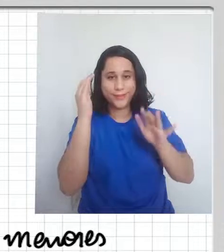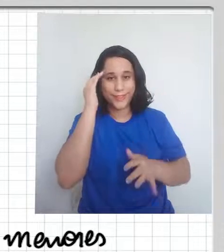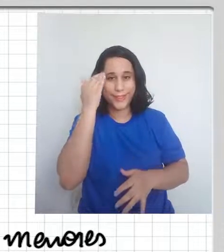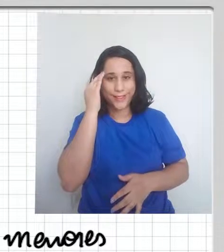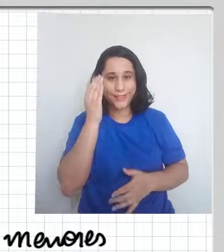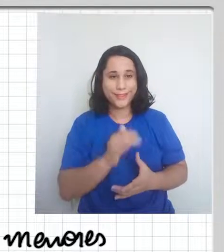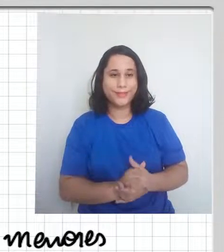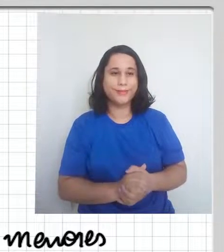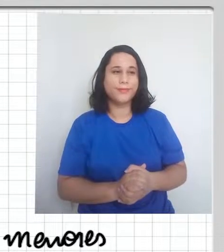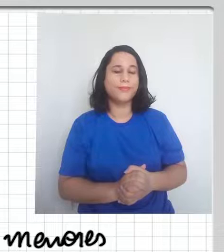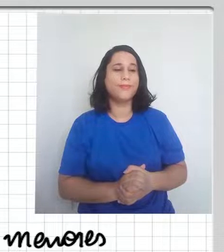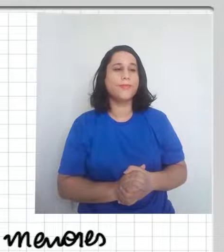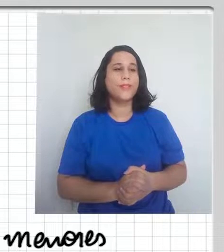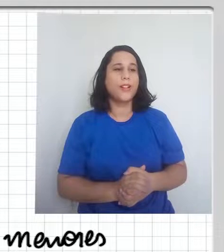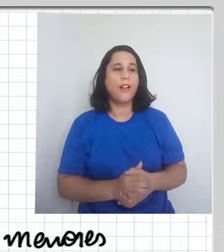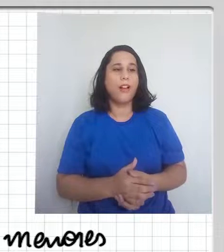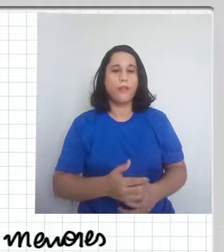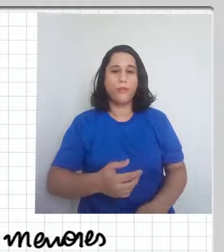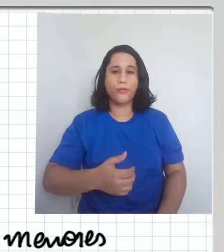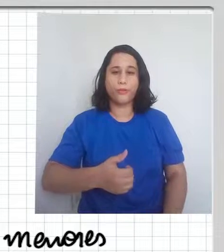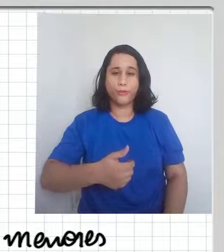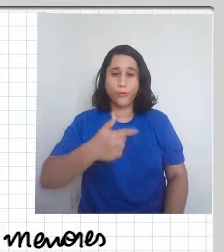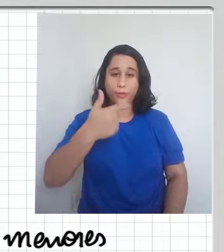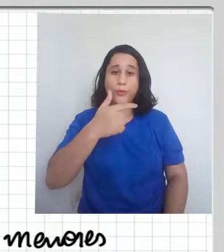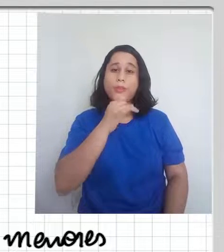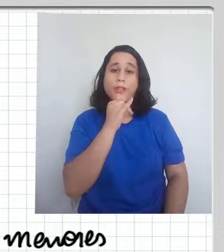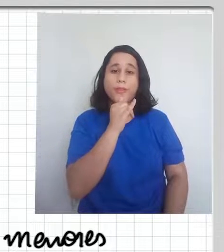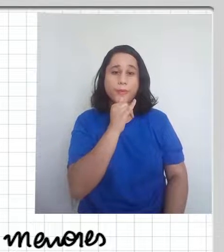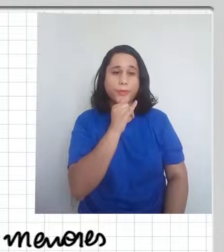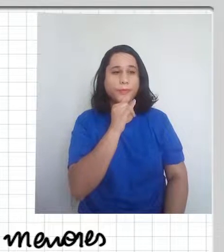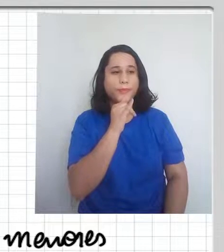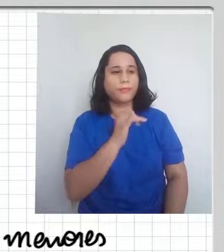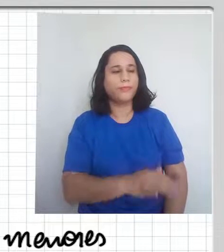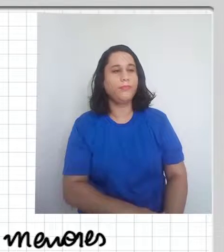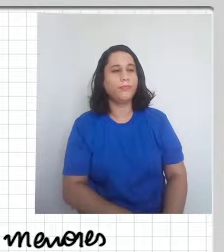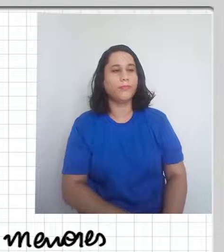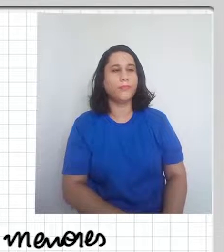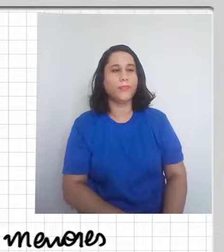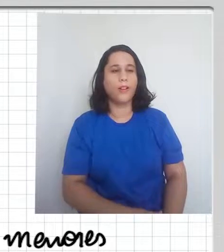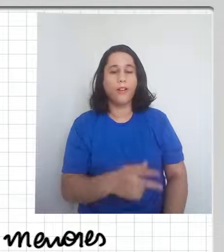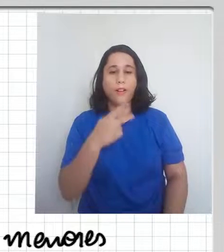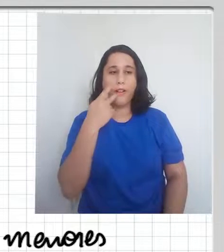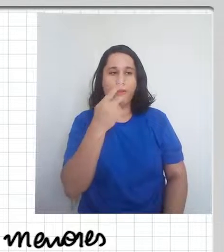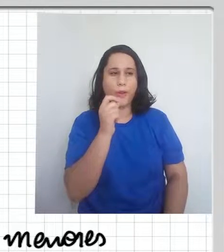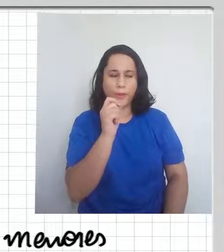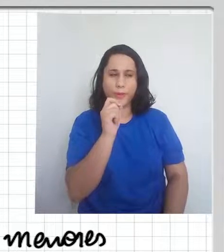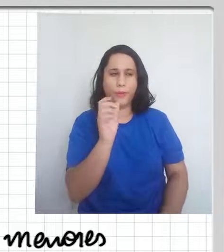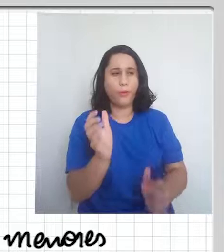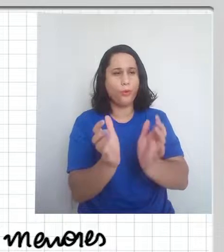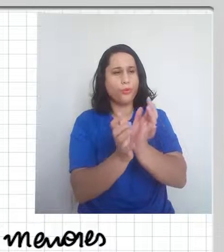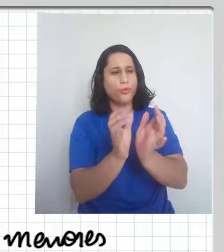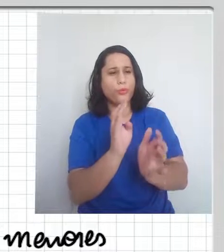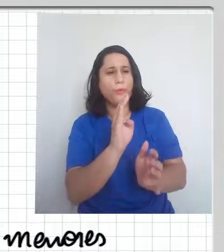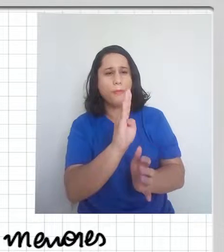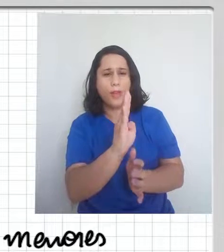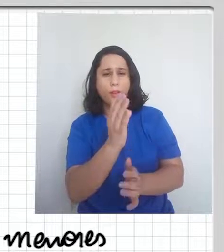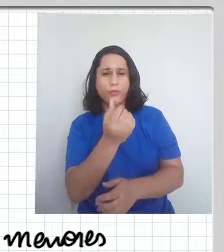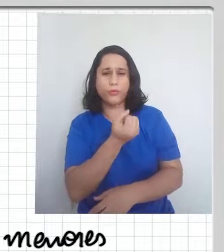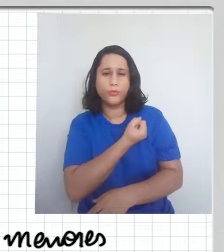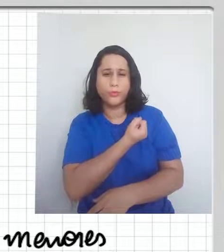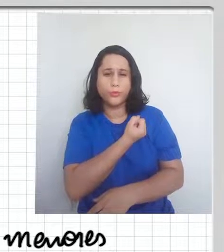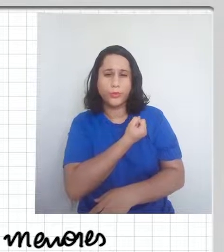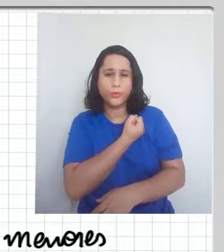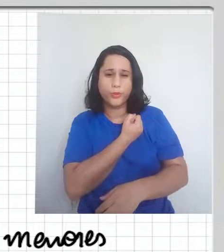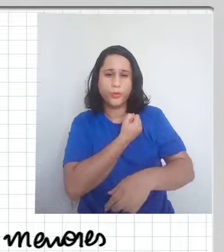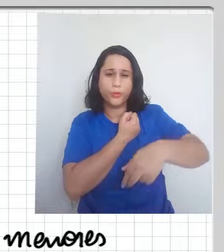isso? Vamos ao segundo tópico. O segundo tópico ele me diz o seguinte, o conjunto B dos números